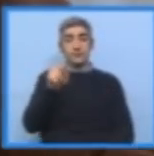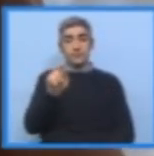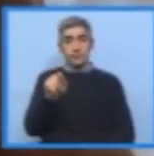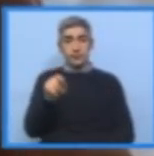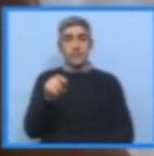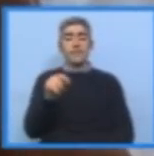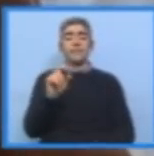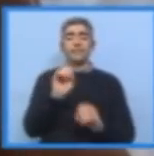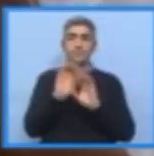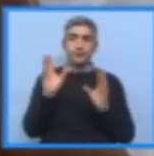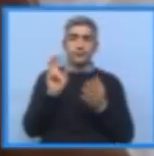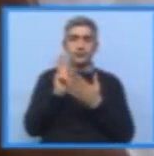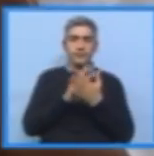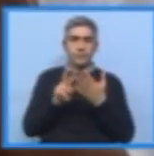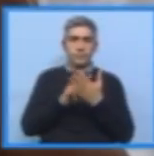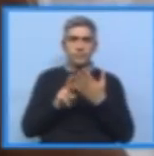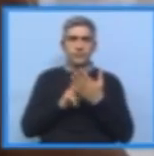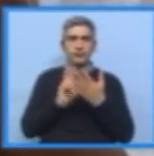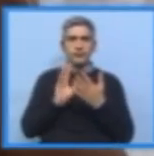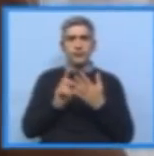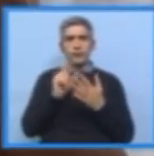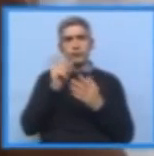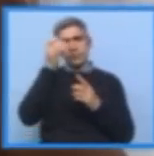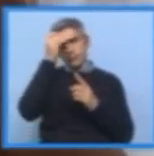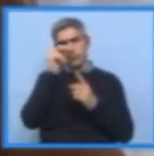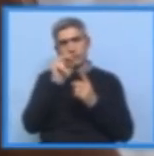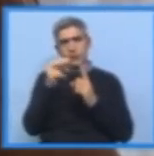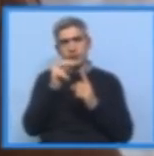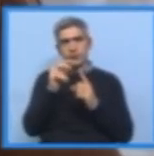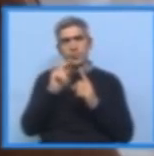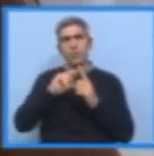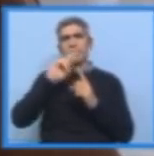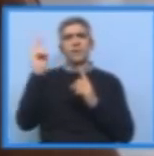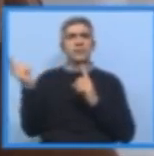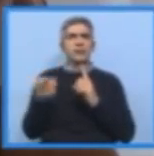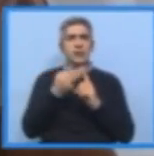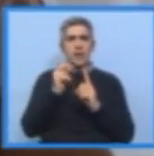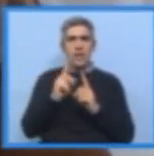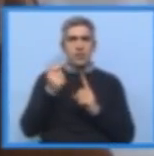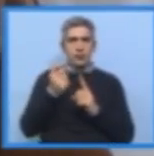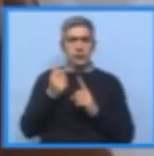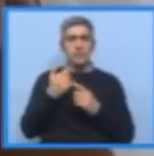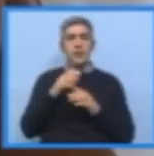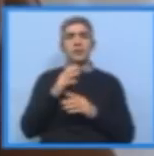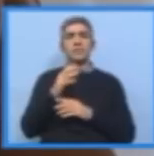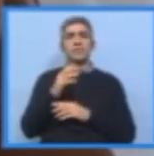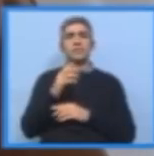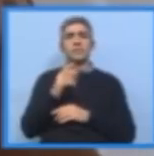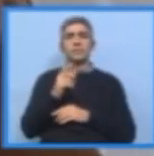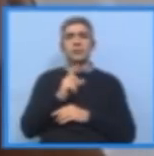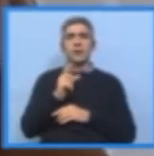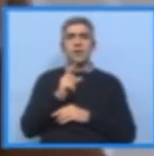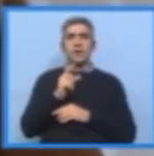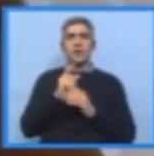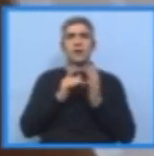claro, é uma leitura já, em certa perspectiva, universalista, mas não